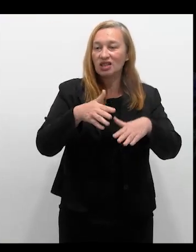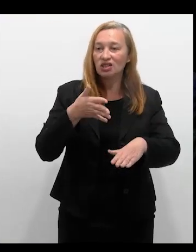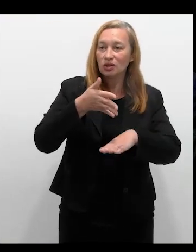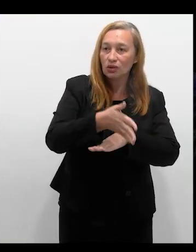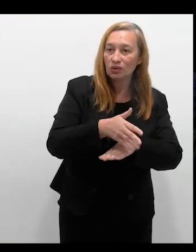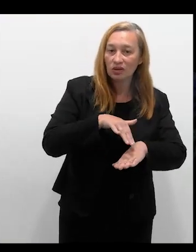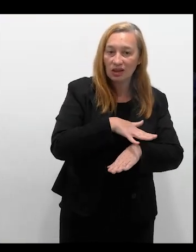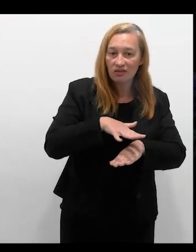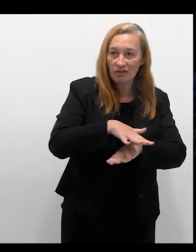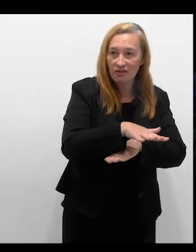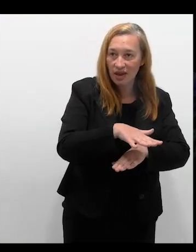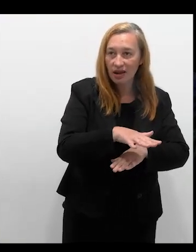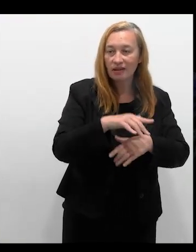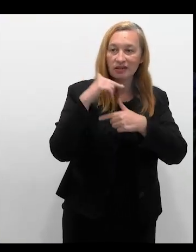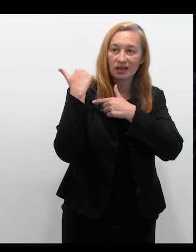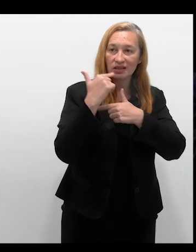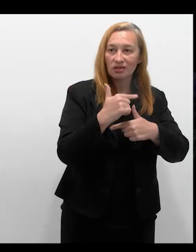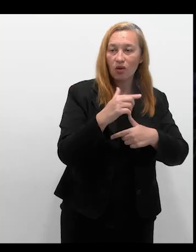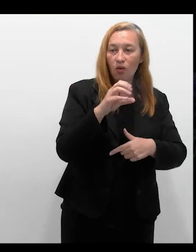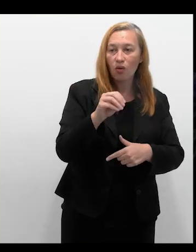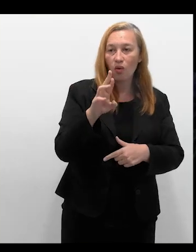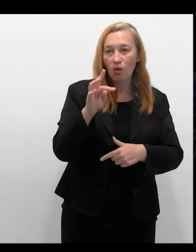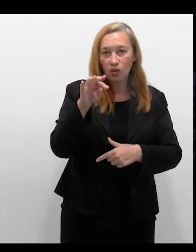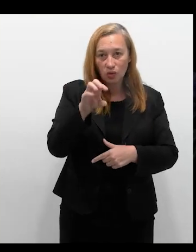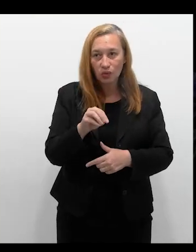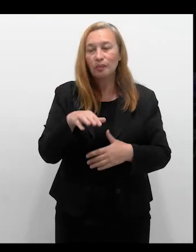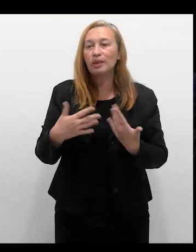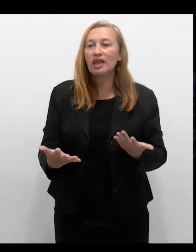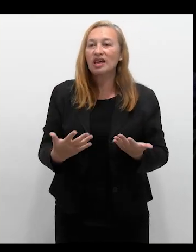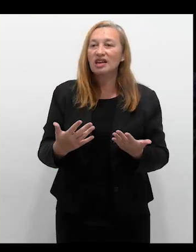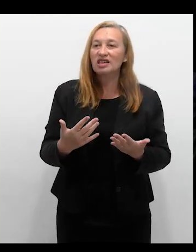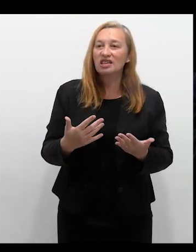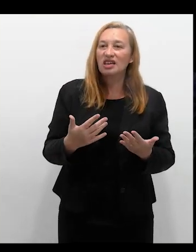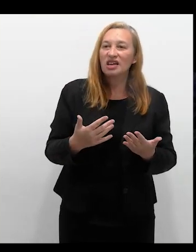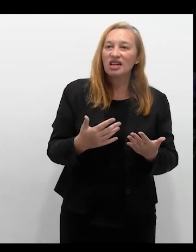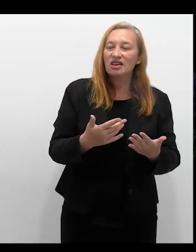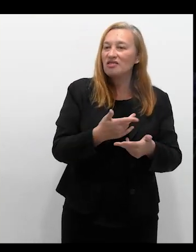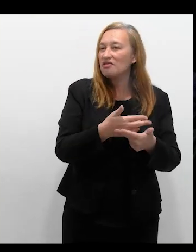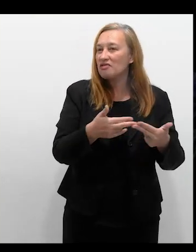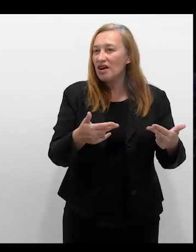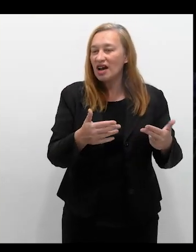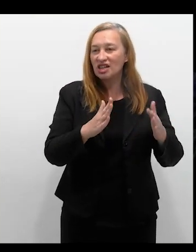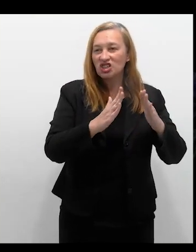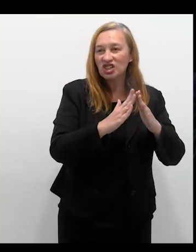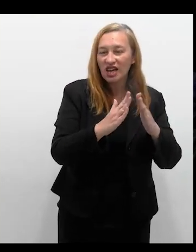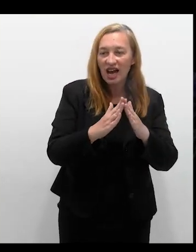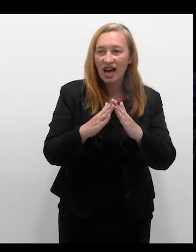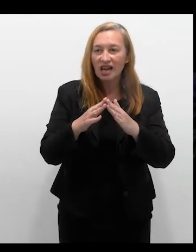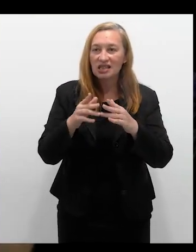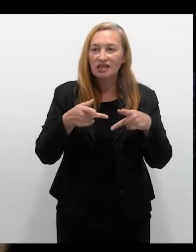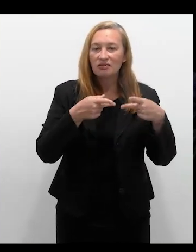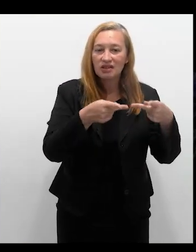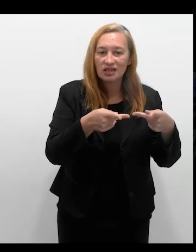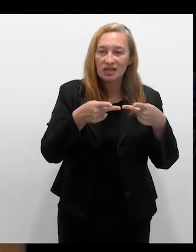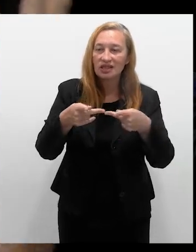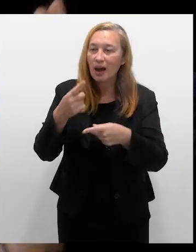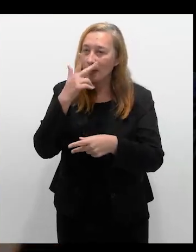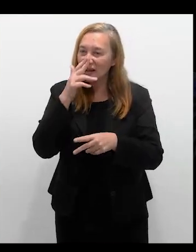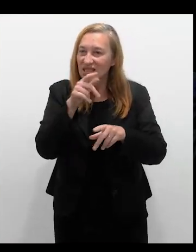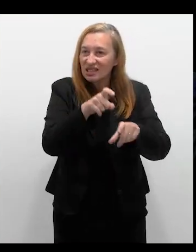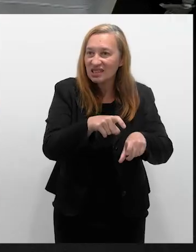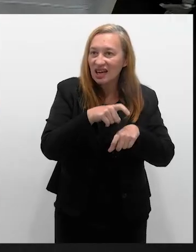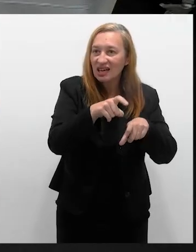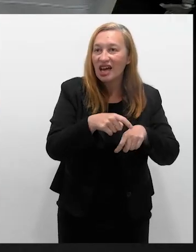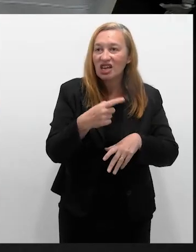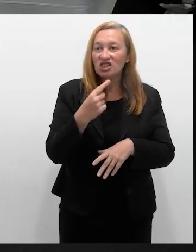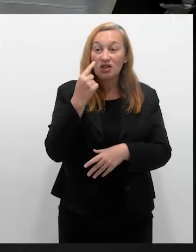nessa caminhada a gente entrou na comunidade tradicional do Horto e passou na frente de vários quintais, né? Um lugar assim,